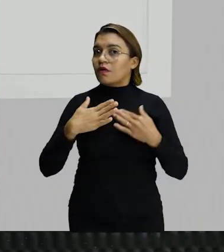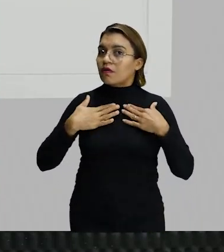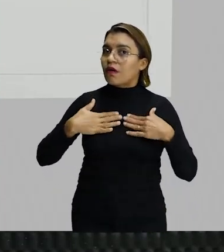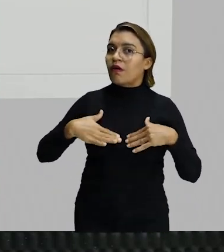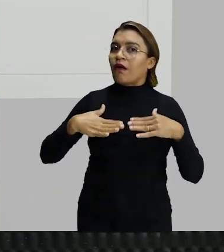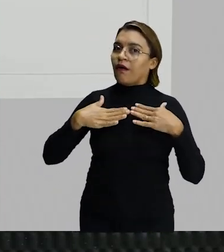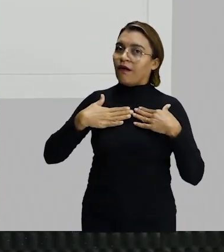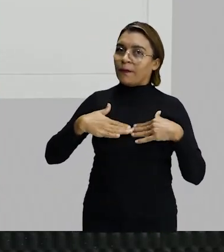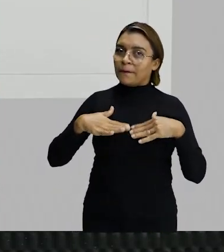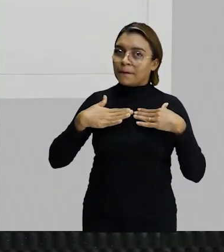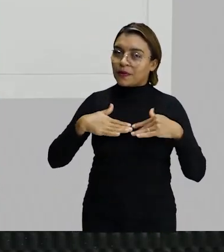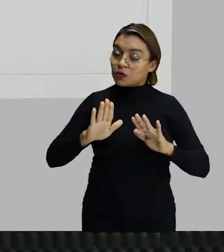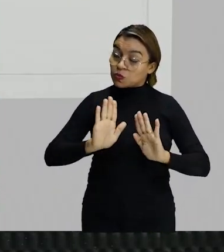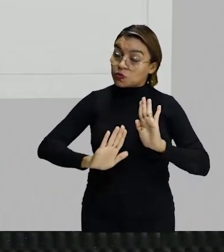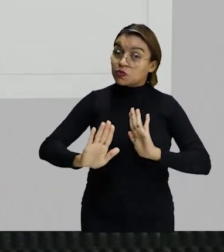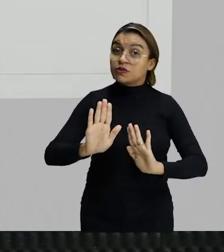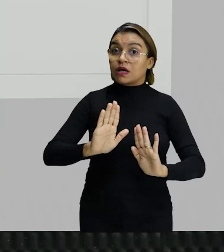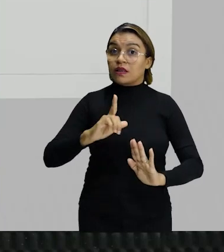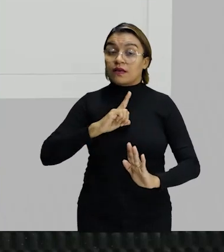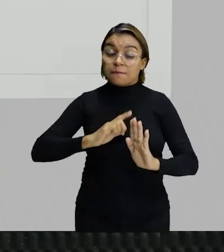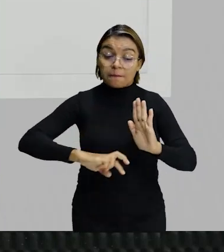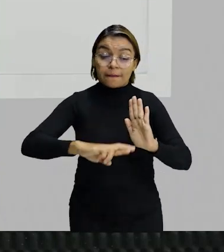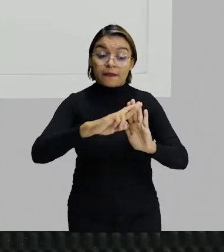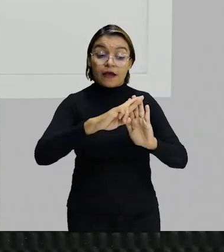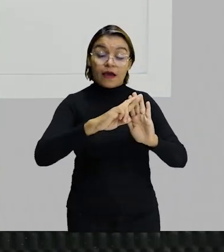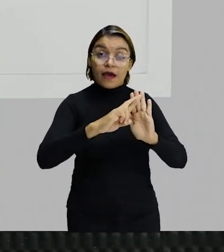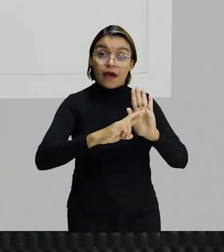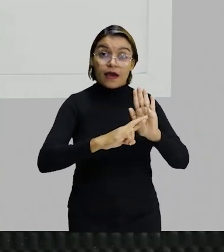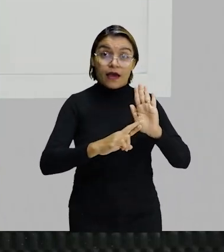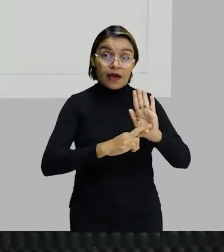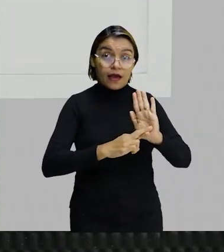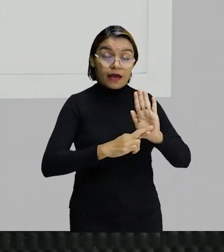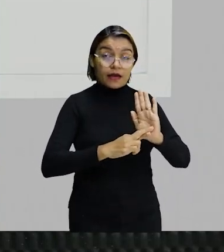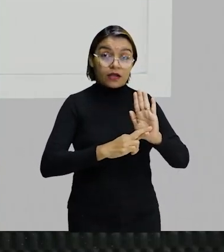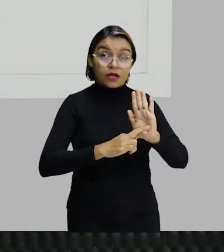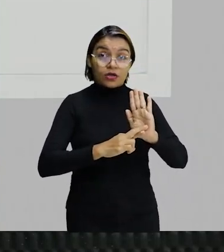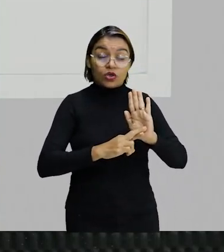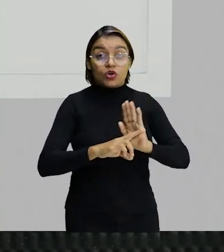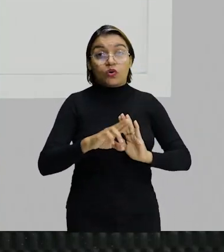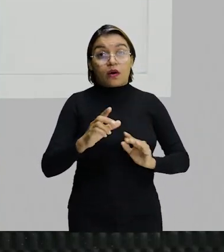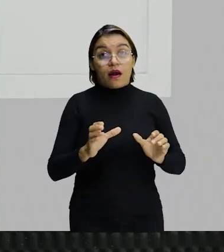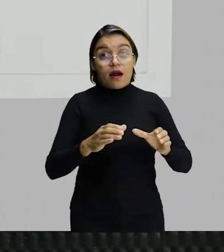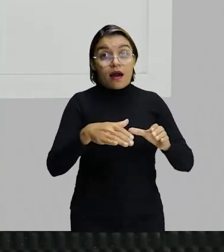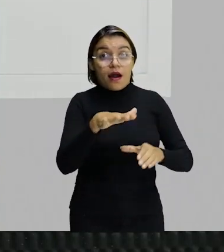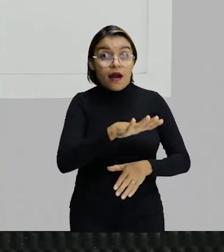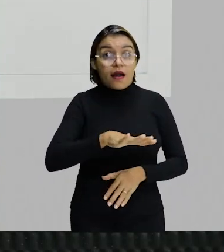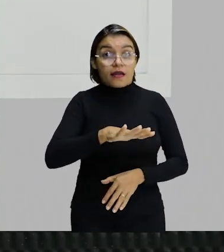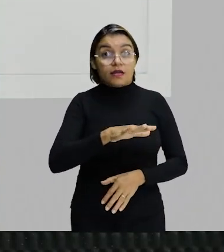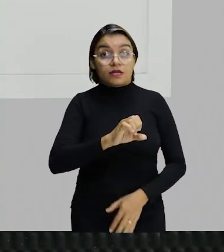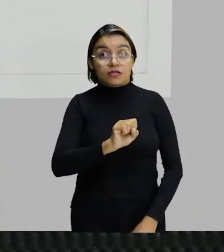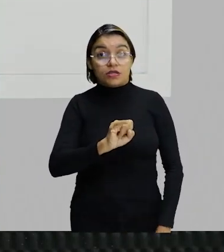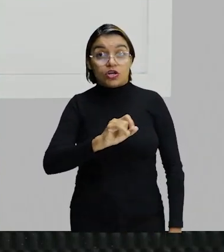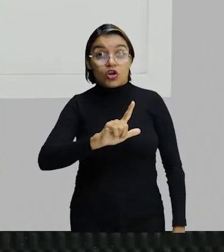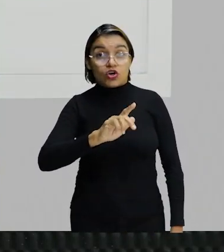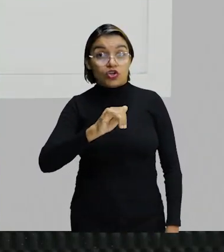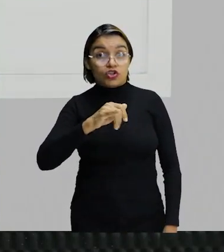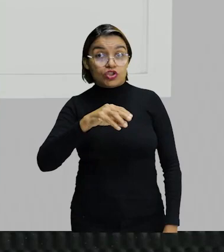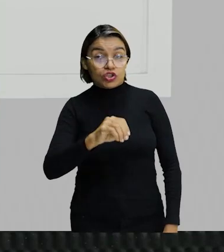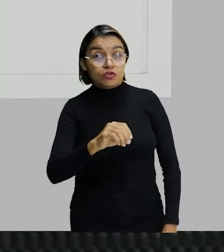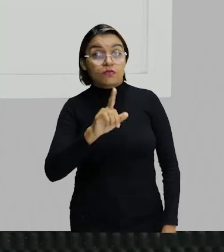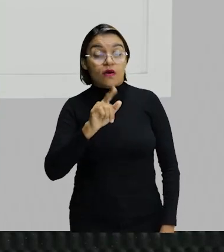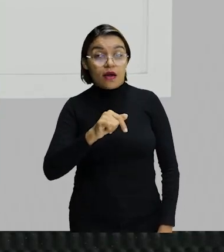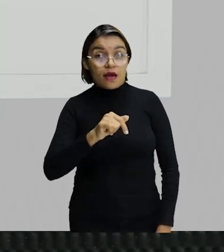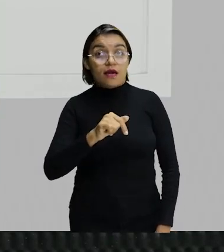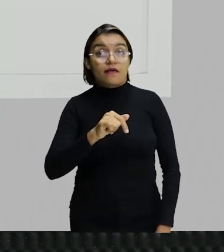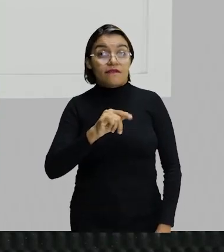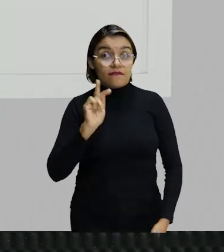devagar. Existem regras para que esse silogismo seja válido. E aí, mais uma vez, nós temos uma aula específica